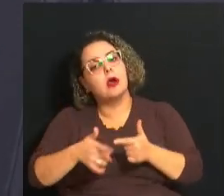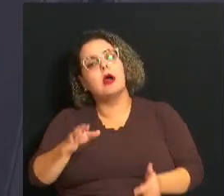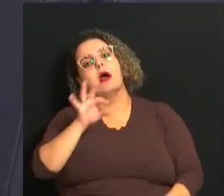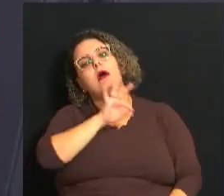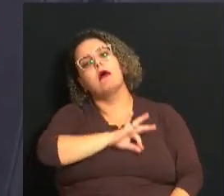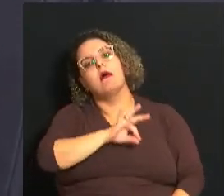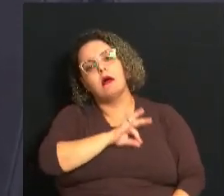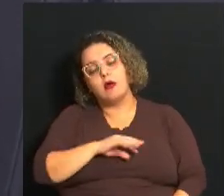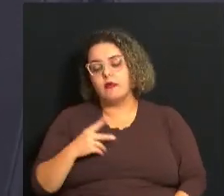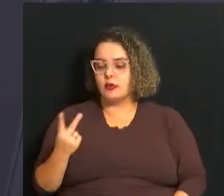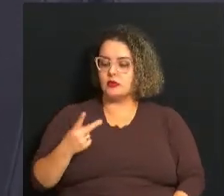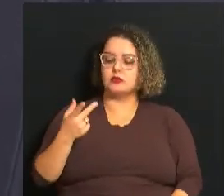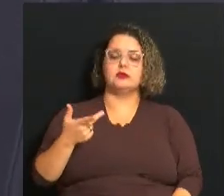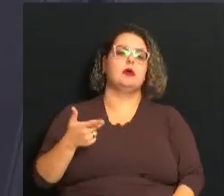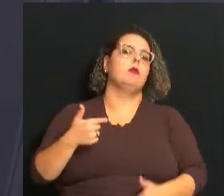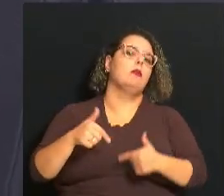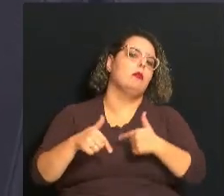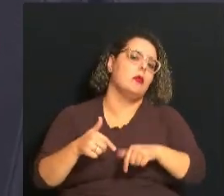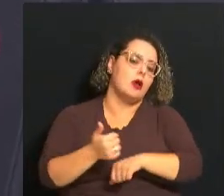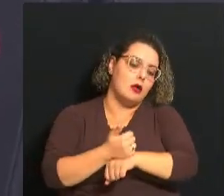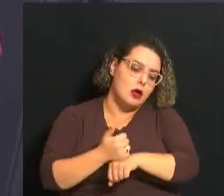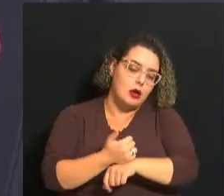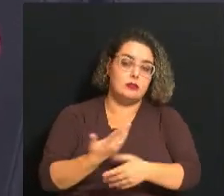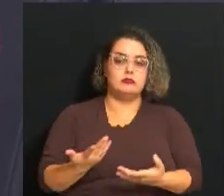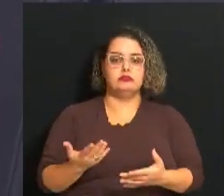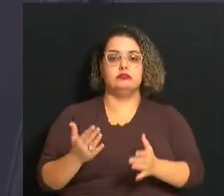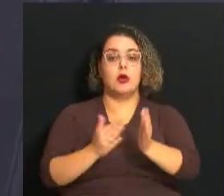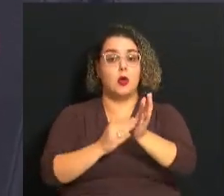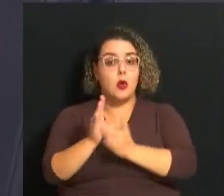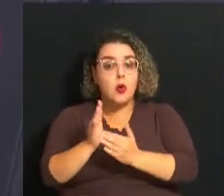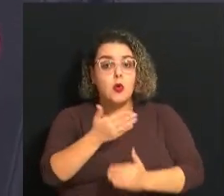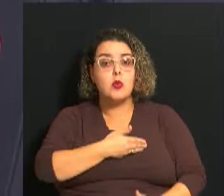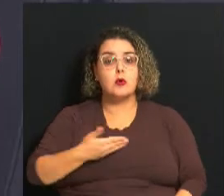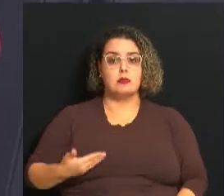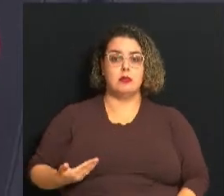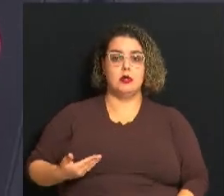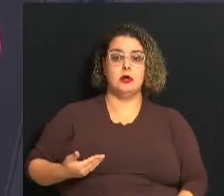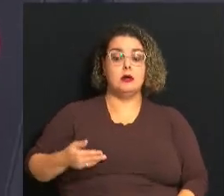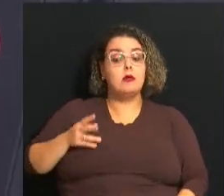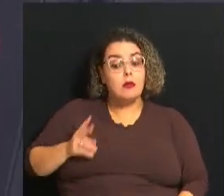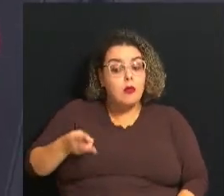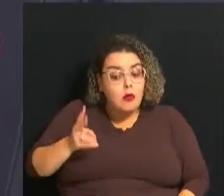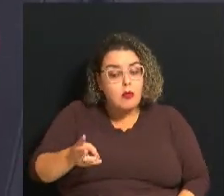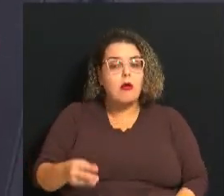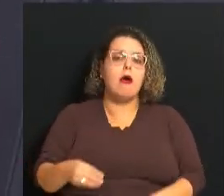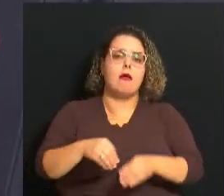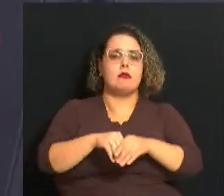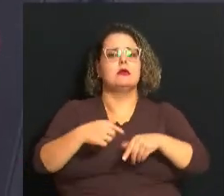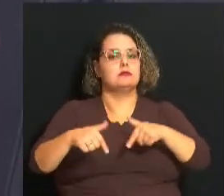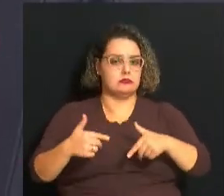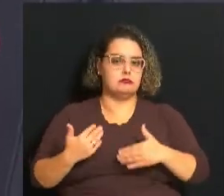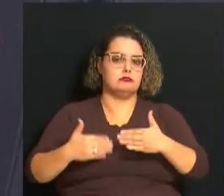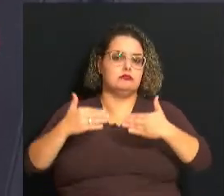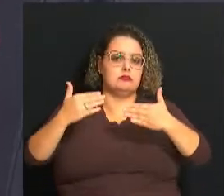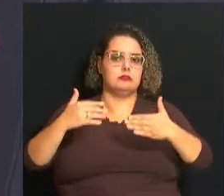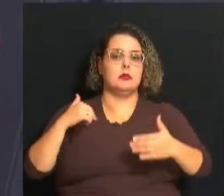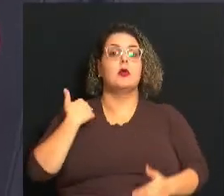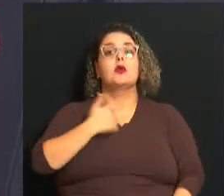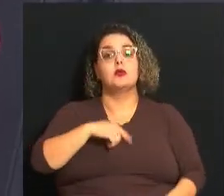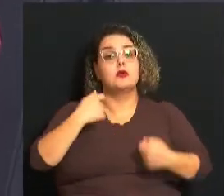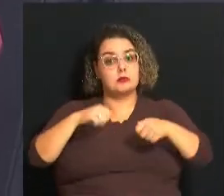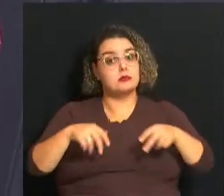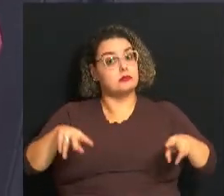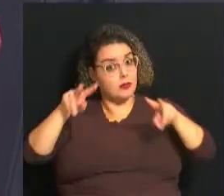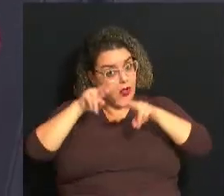e valorização profissional é concurso público mas eu fazer cotidiano nesse trabalho também é e nós precisamos enxergar